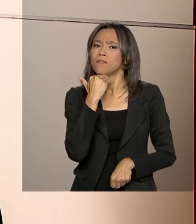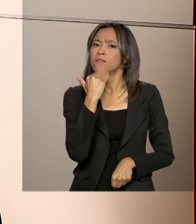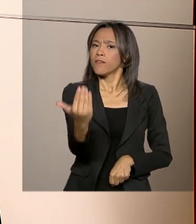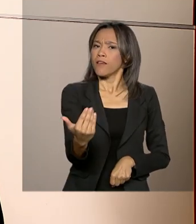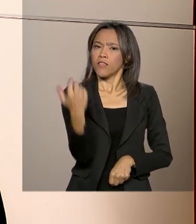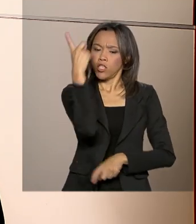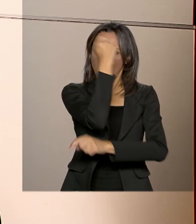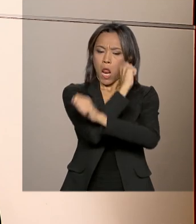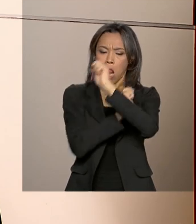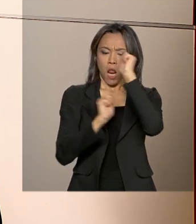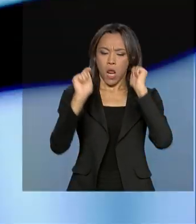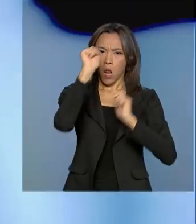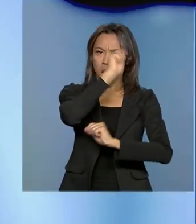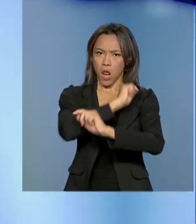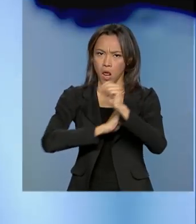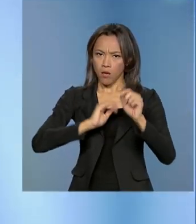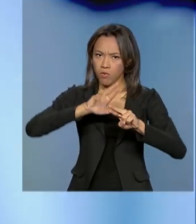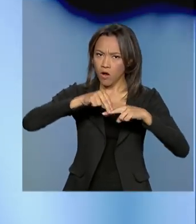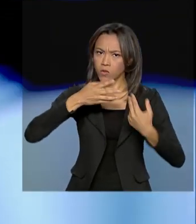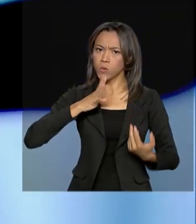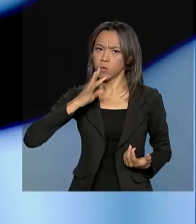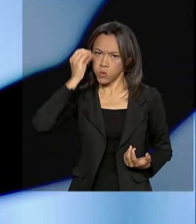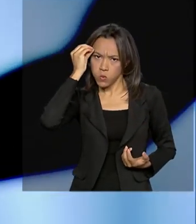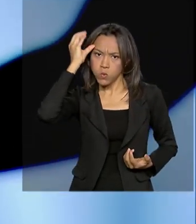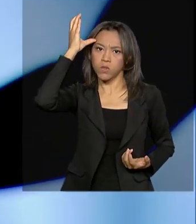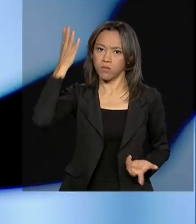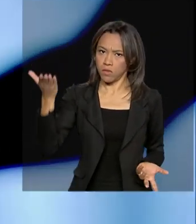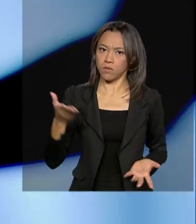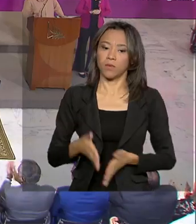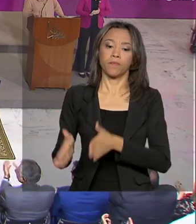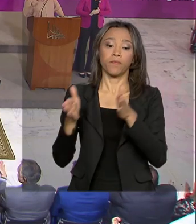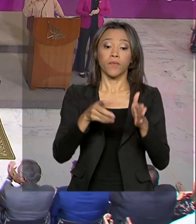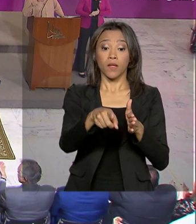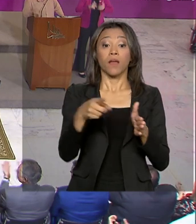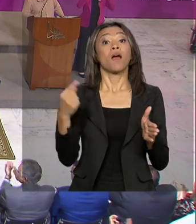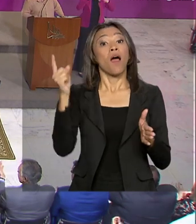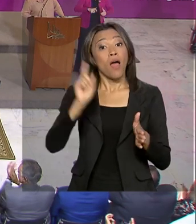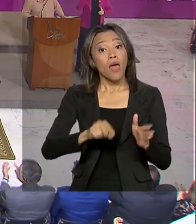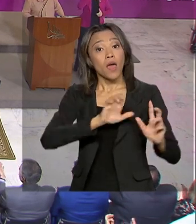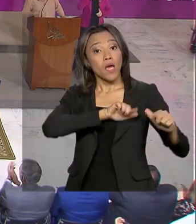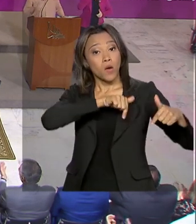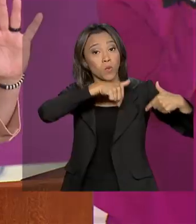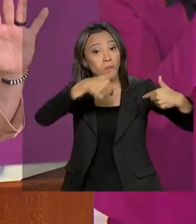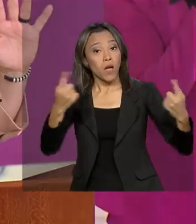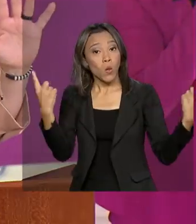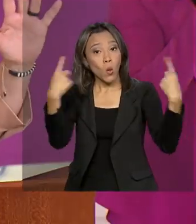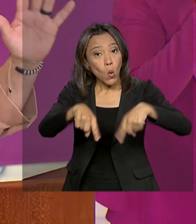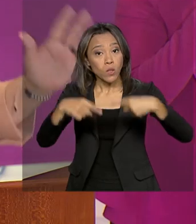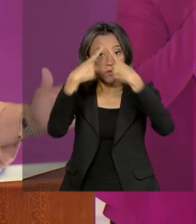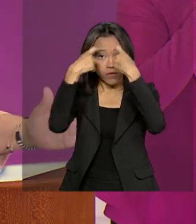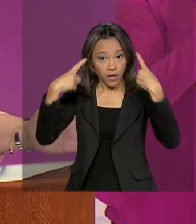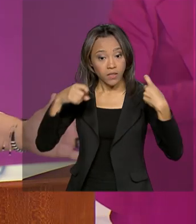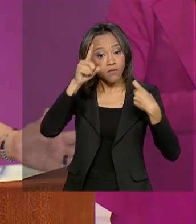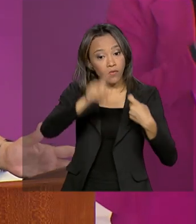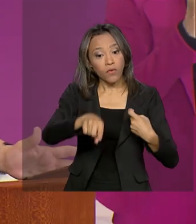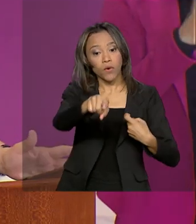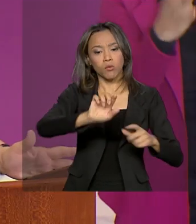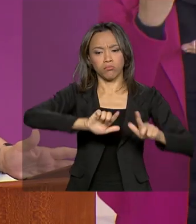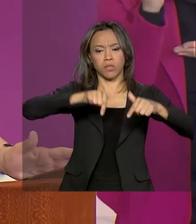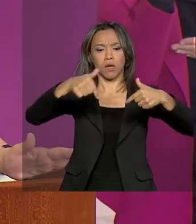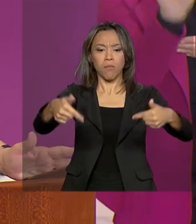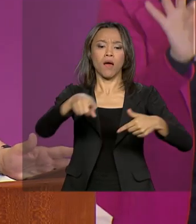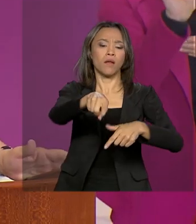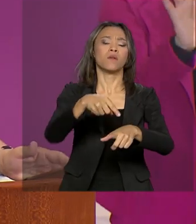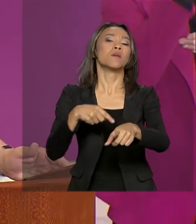besta mais, ninguém te derruba mais. Combater a violência contra a mulher foi uma das prioridades do Ministério da Mulher, Família e Direitos Humanos em